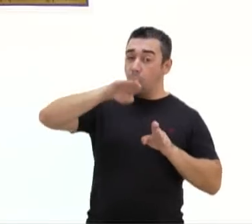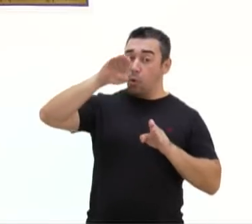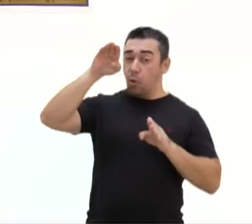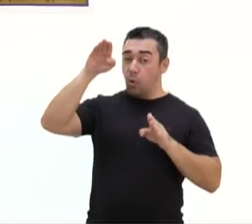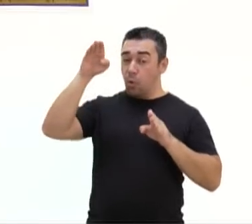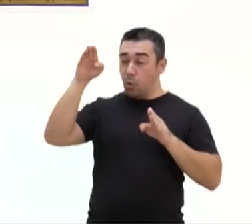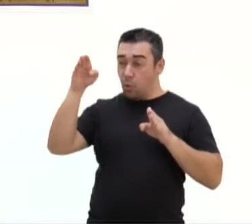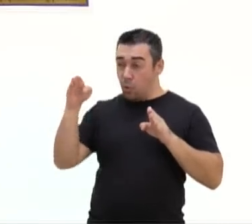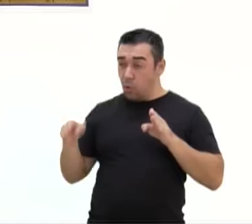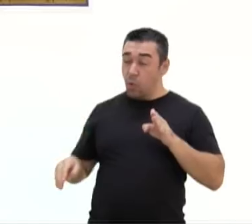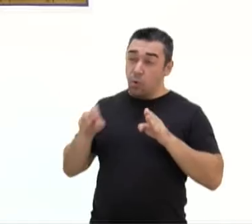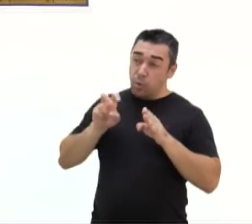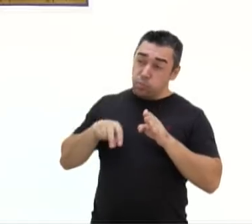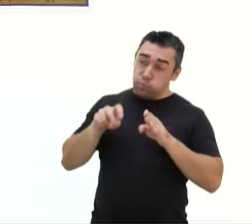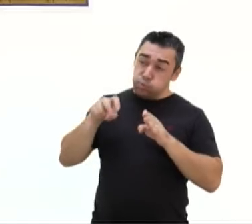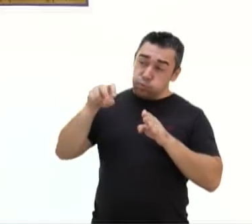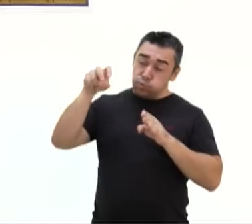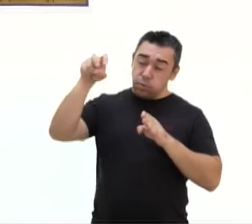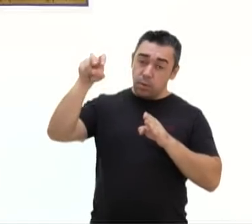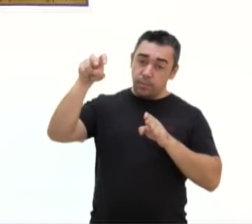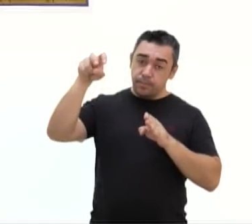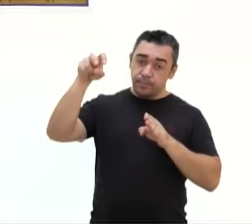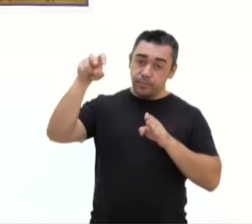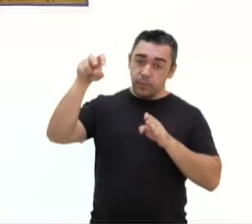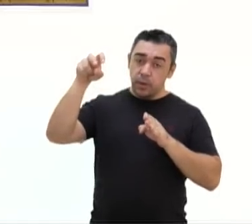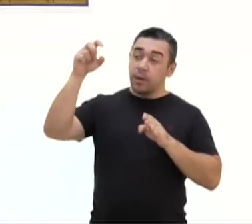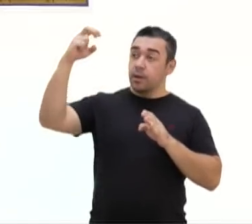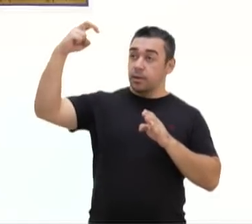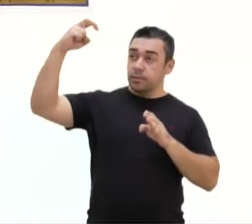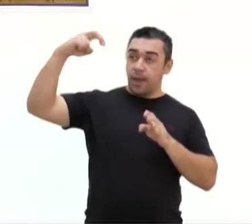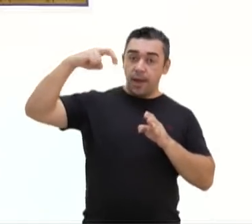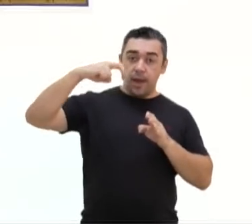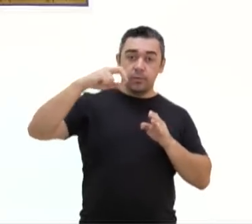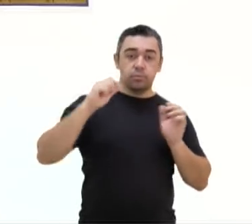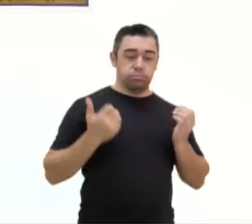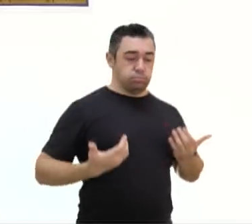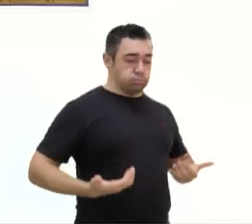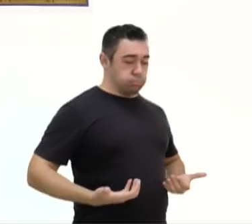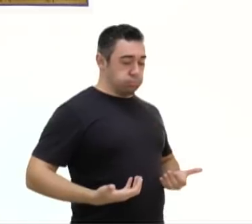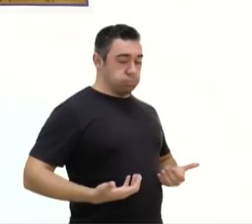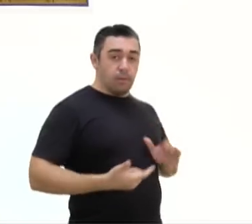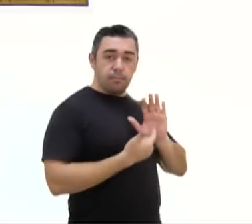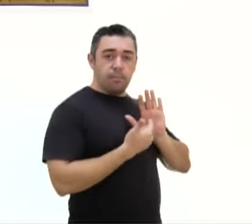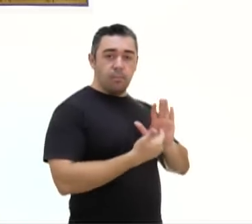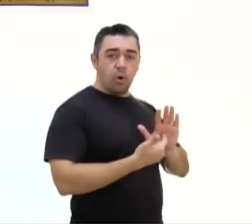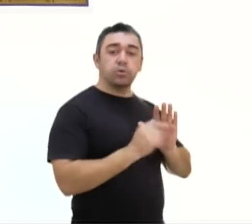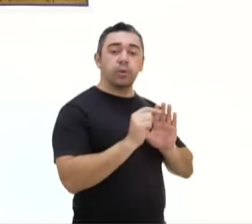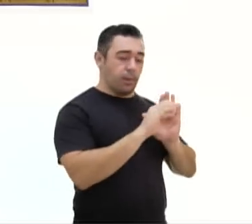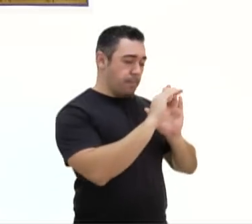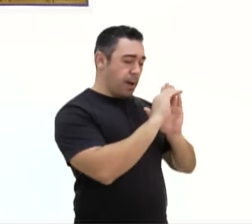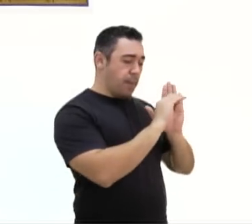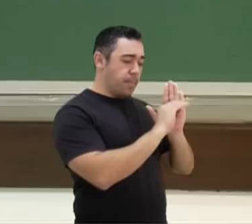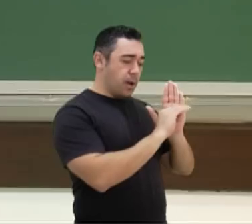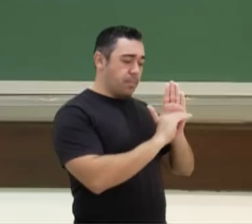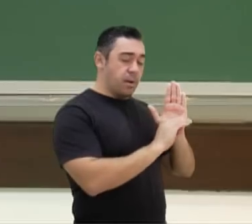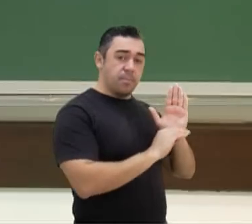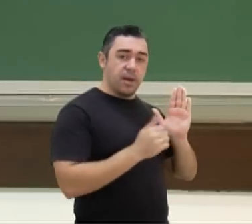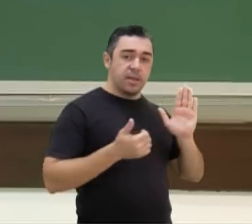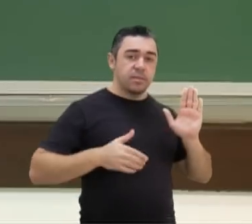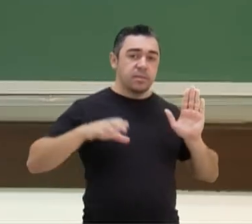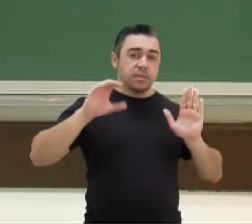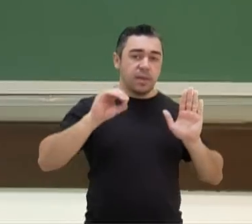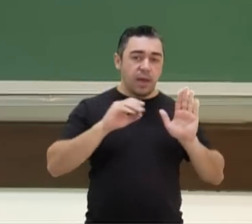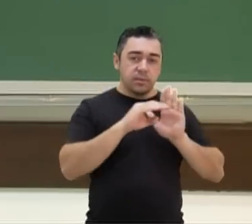em busca da Terra Santa, ele desce com a chamada Tábua da Lei. Ele vai lá, segundo ele fala com Deus e